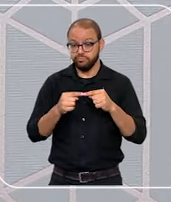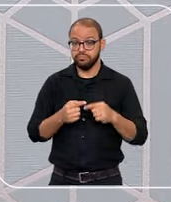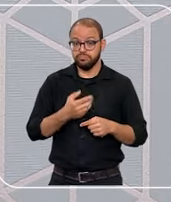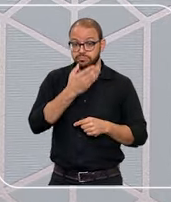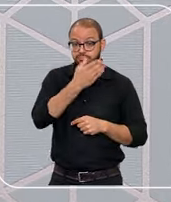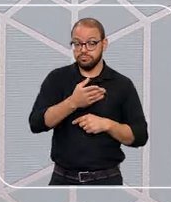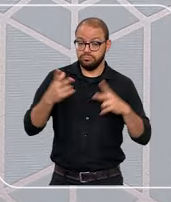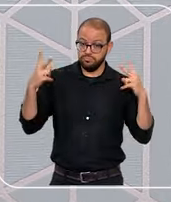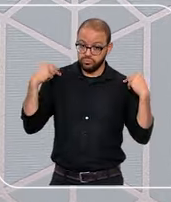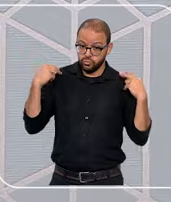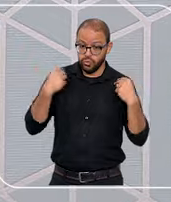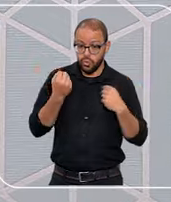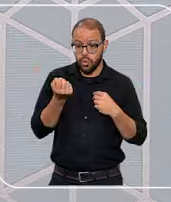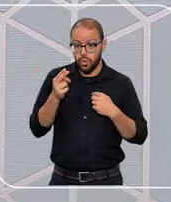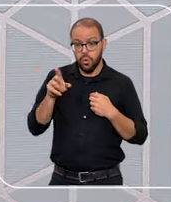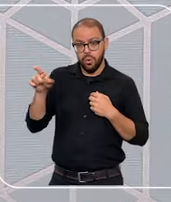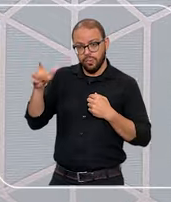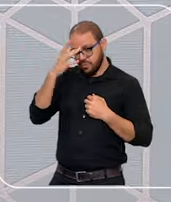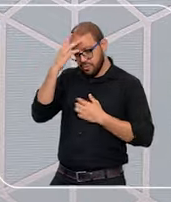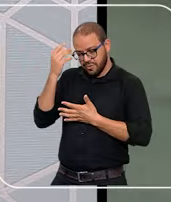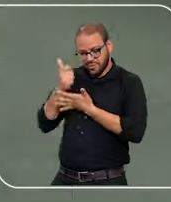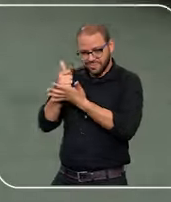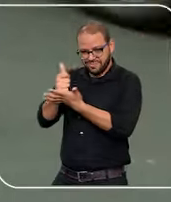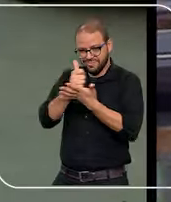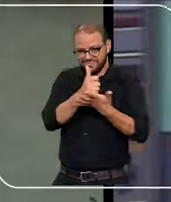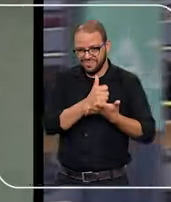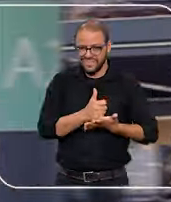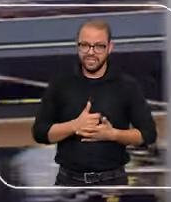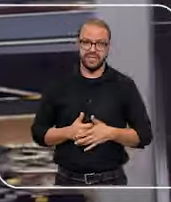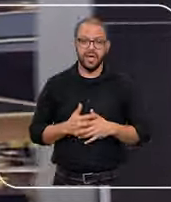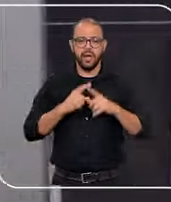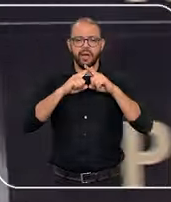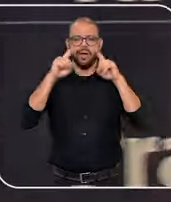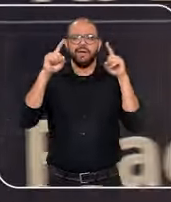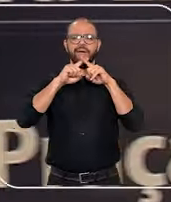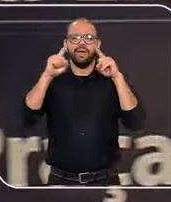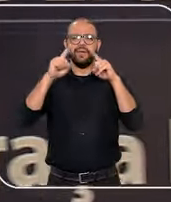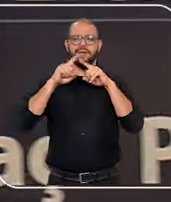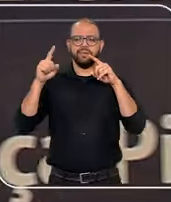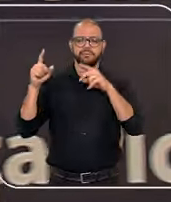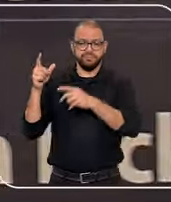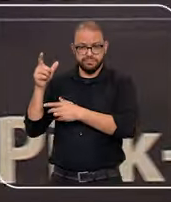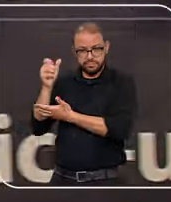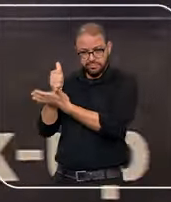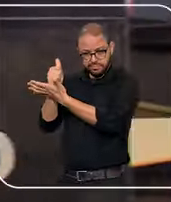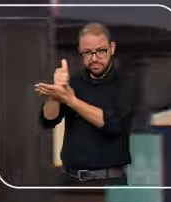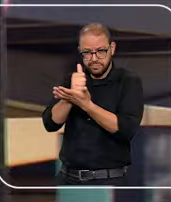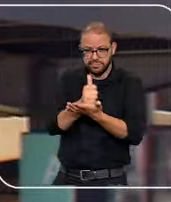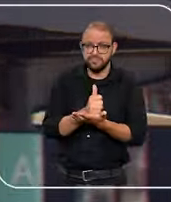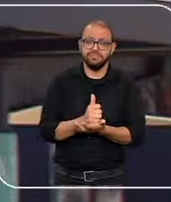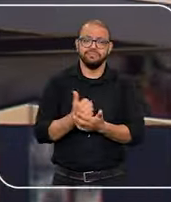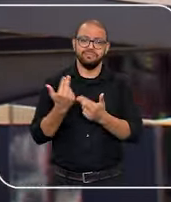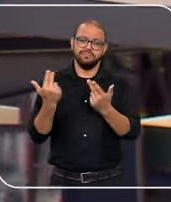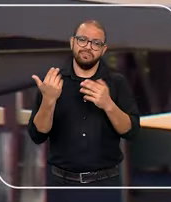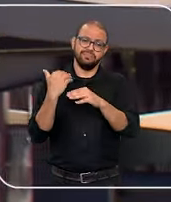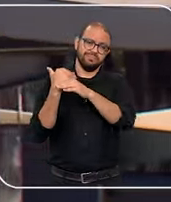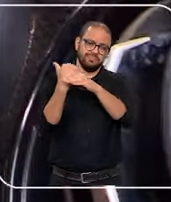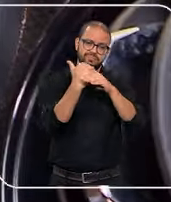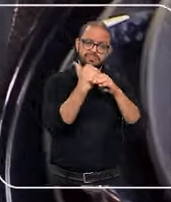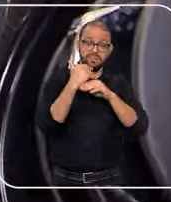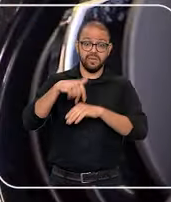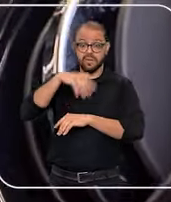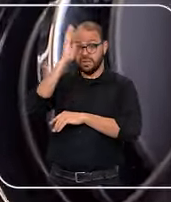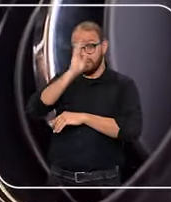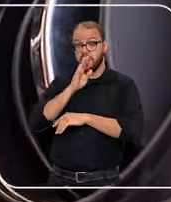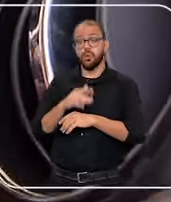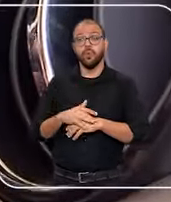sejam causados eventualmente ao motorista ou ao usuário da plataforma. As reclamações de passageiros e motoristas são proporcionais ao